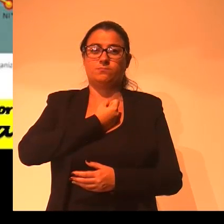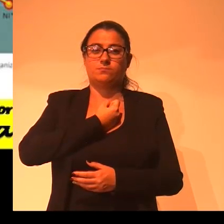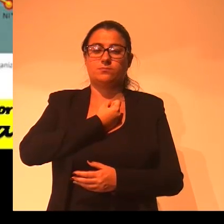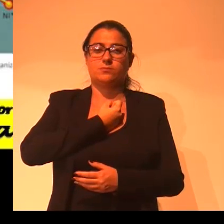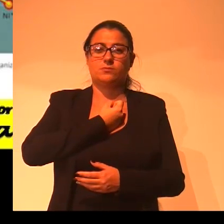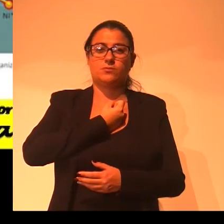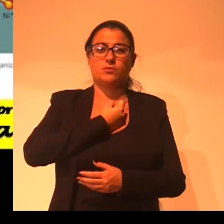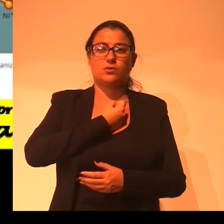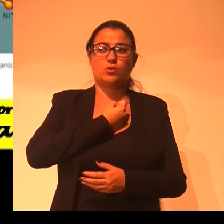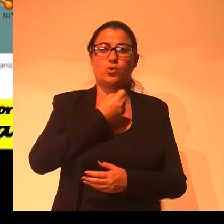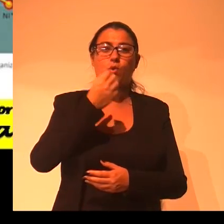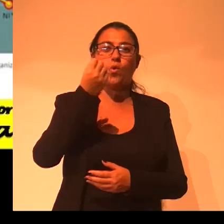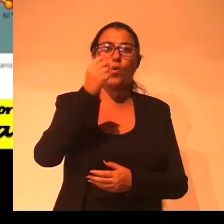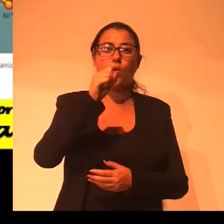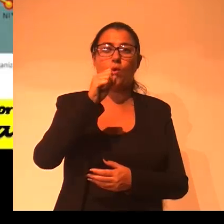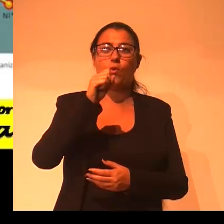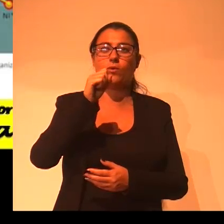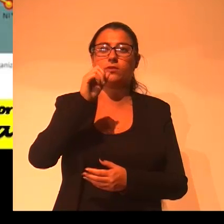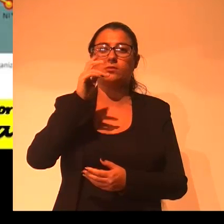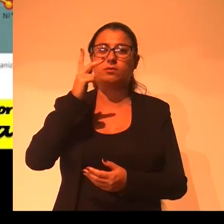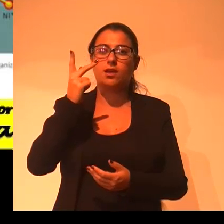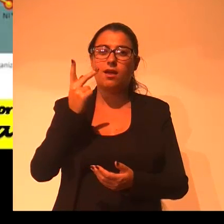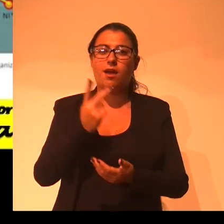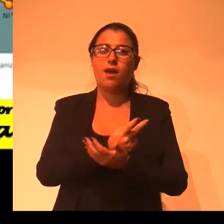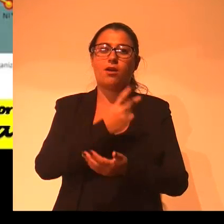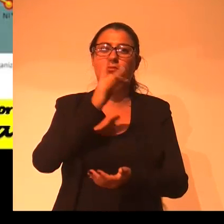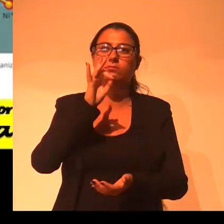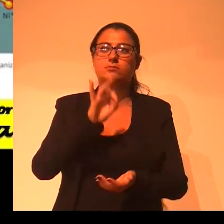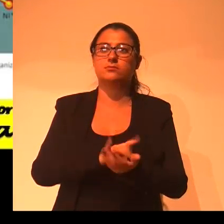uma cidade de 75 mil habitantes. Claro.